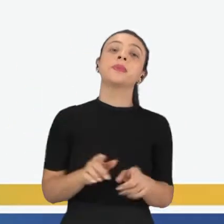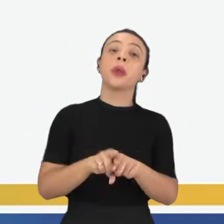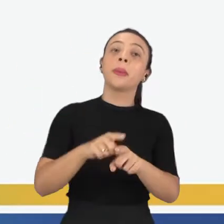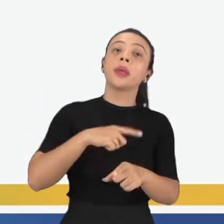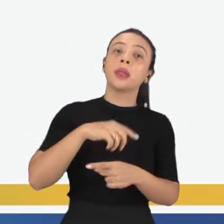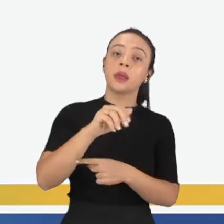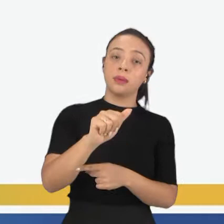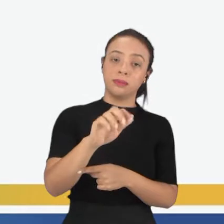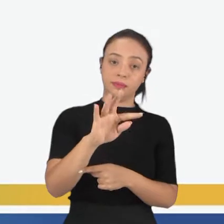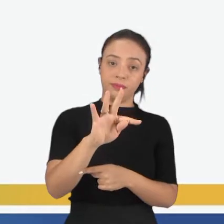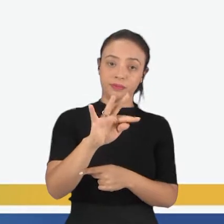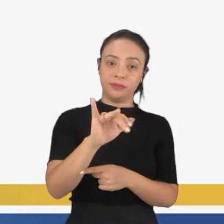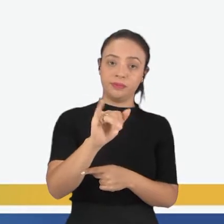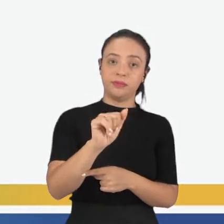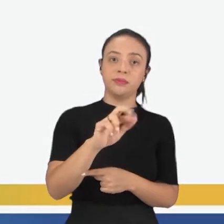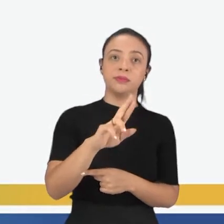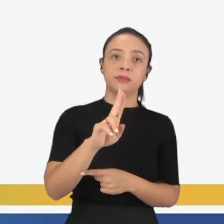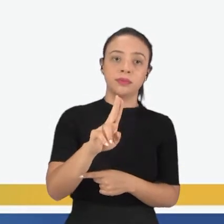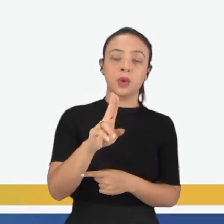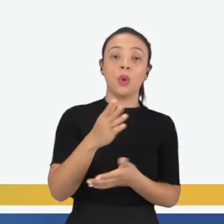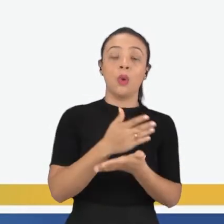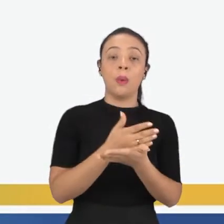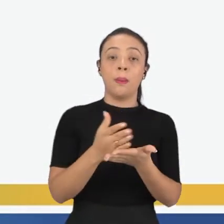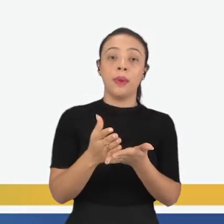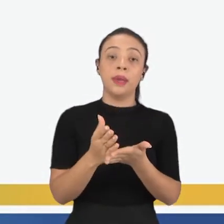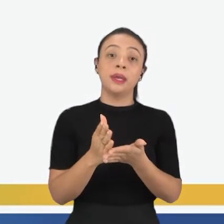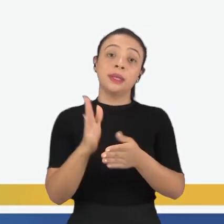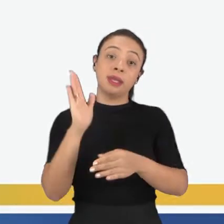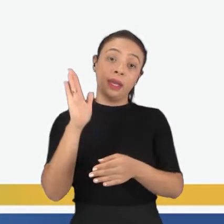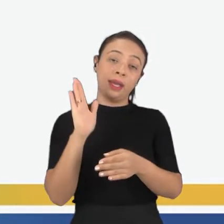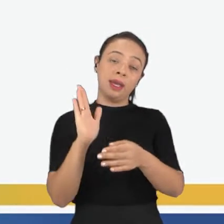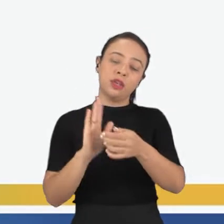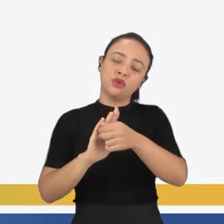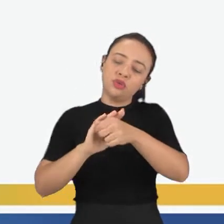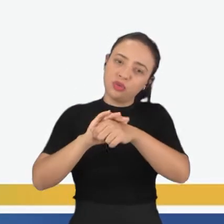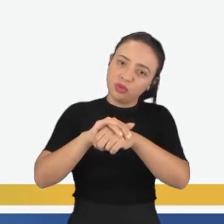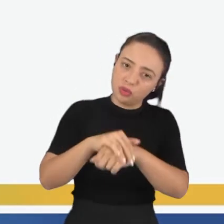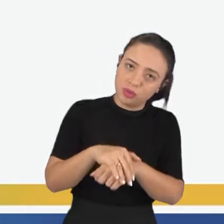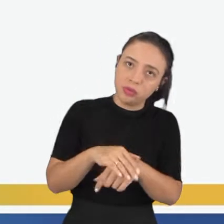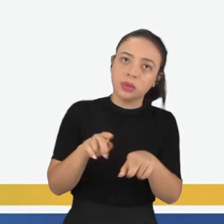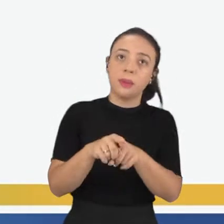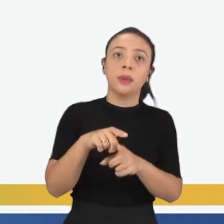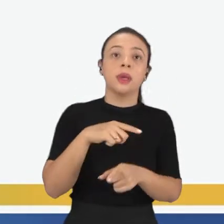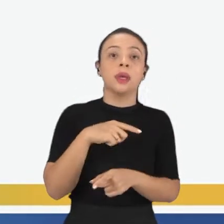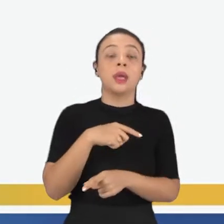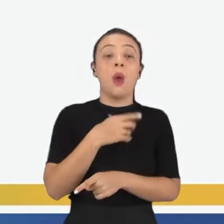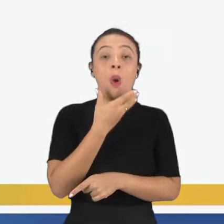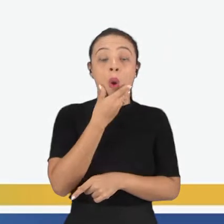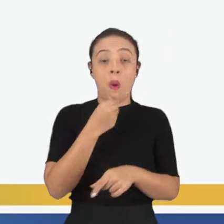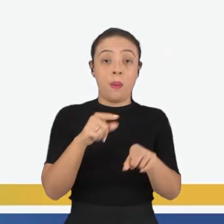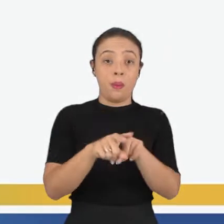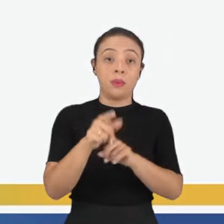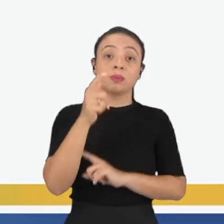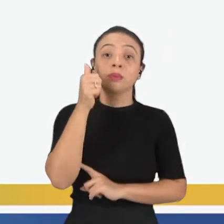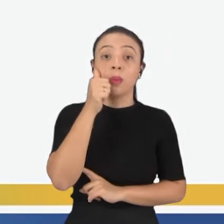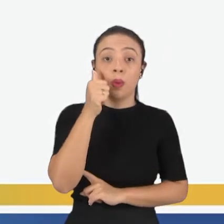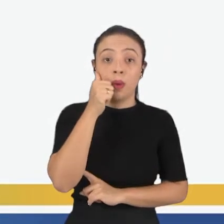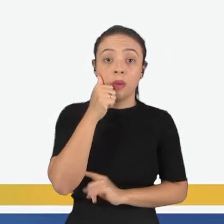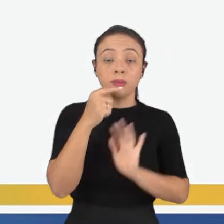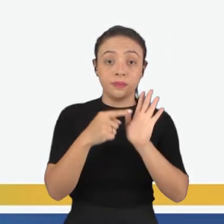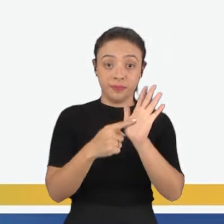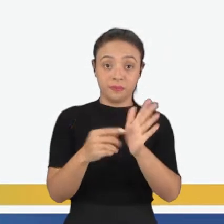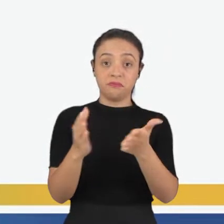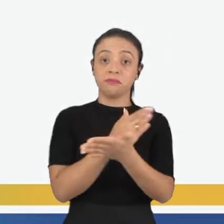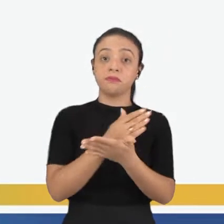a partir do entardecer e é composta por homens e mulheres. Nesse próximo slide eu vou trazer para você